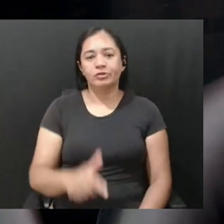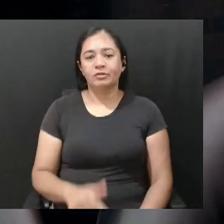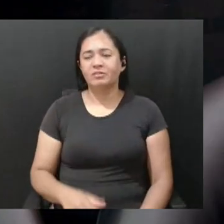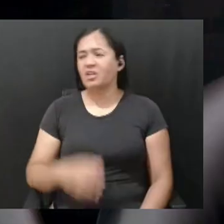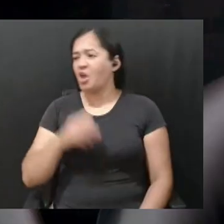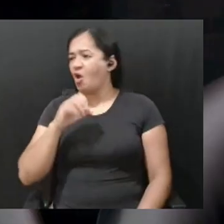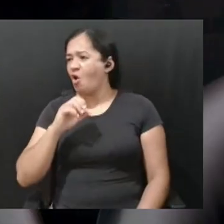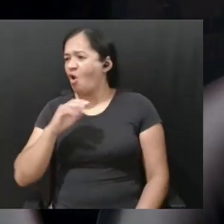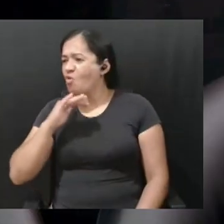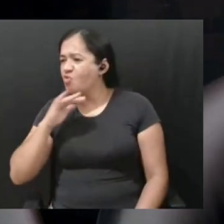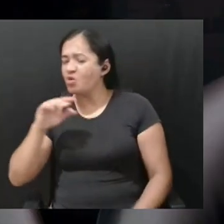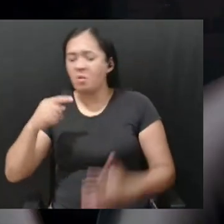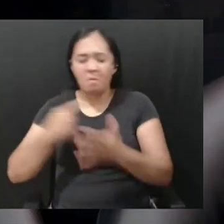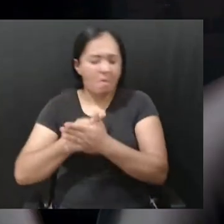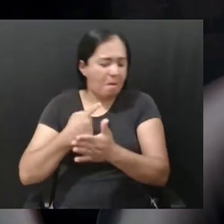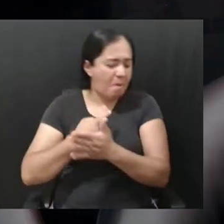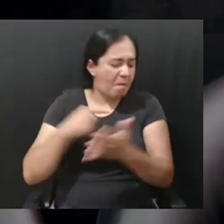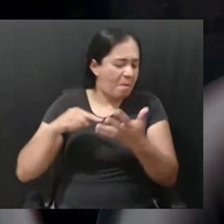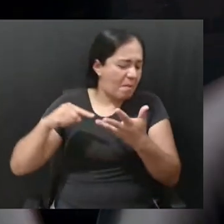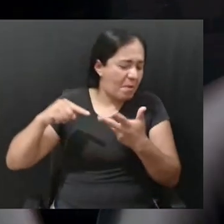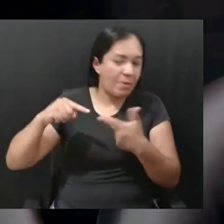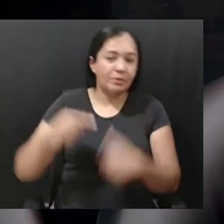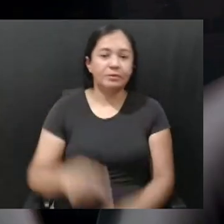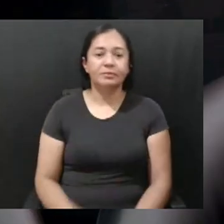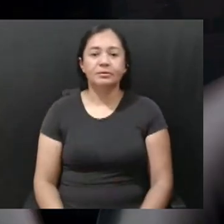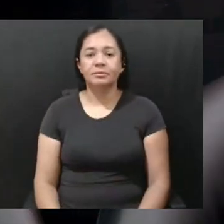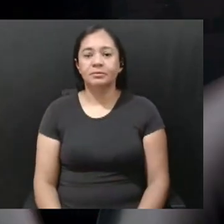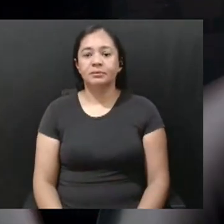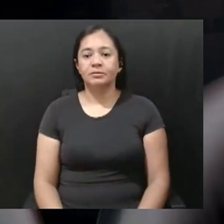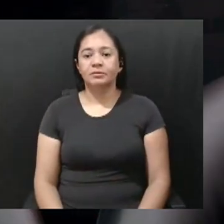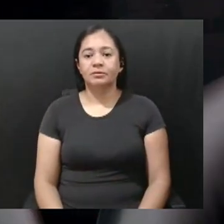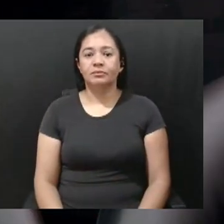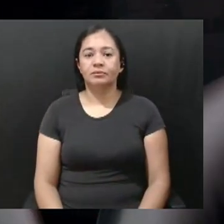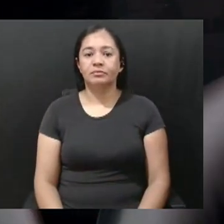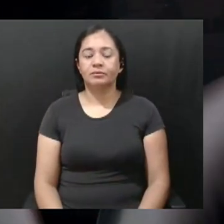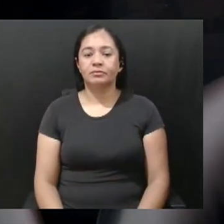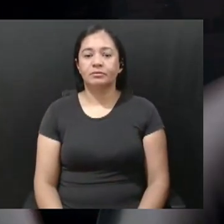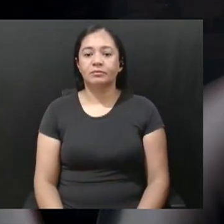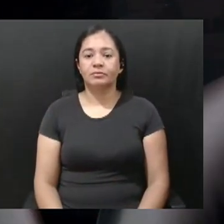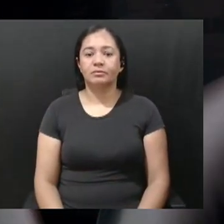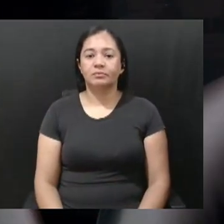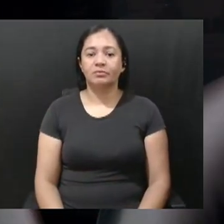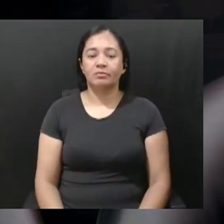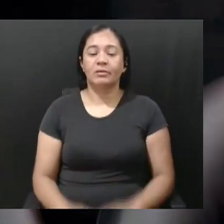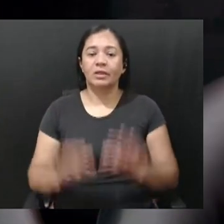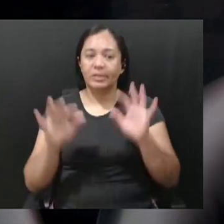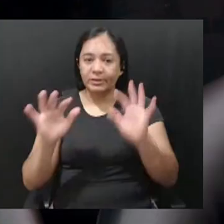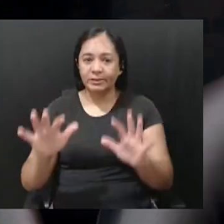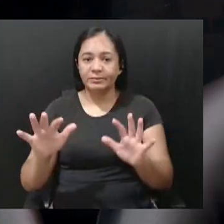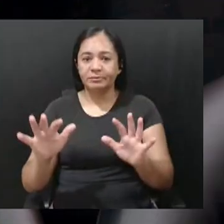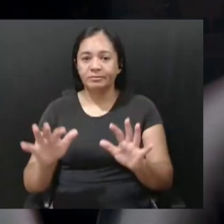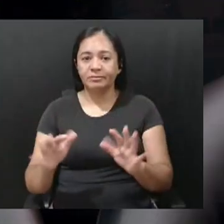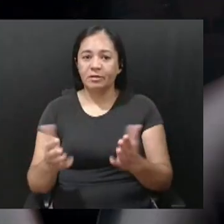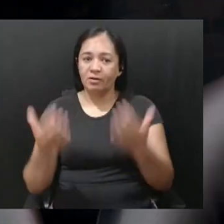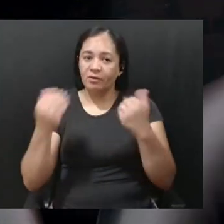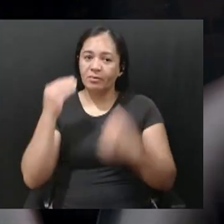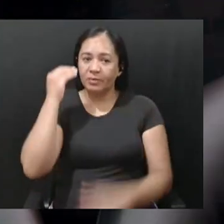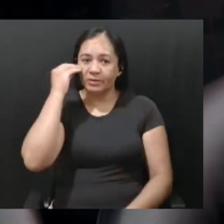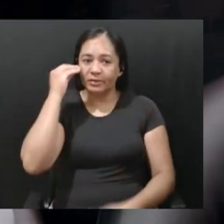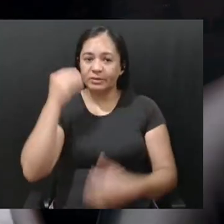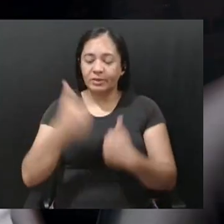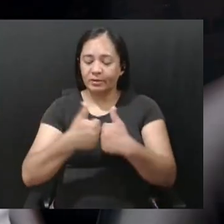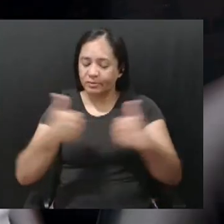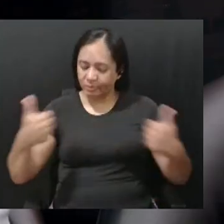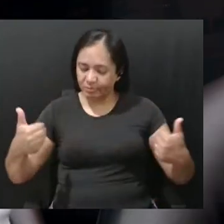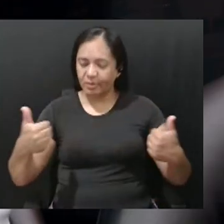mundo não sei o quê, tá todo mundo esperando, né, como se estivesse todo mundo esperando você errar, né. E assim, né, vamos tentar separar esse 880 e ver a Uhum. decisão que eu quero